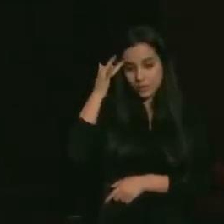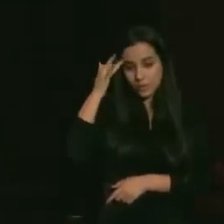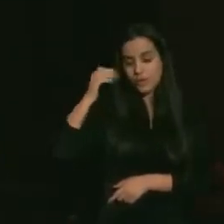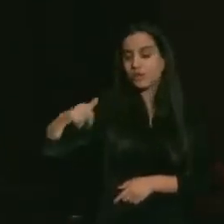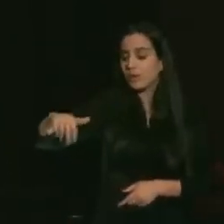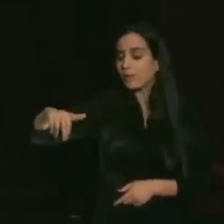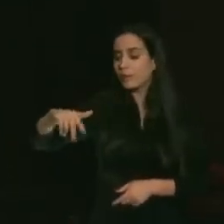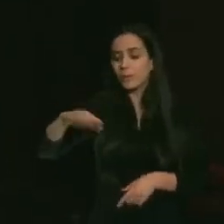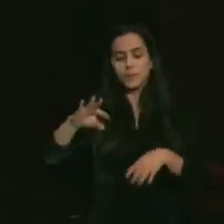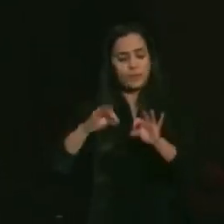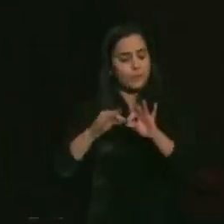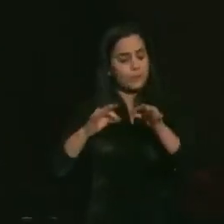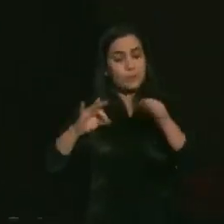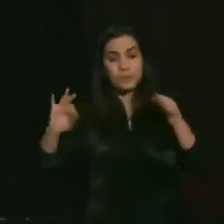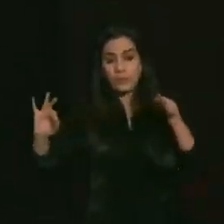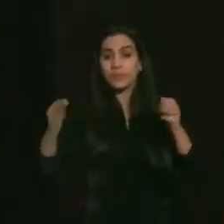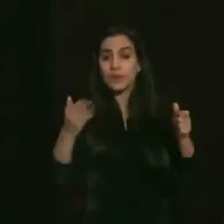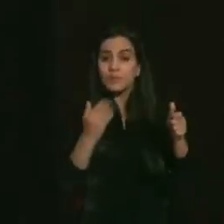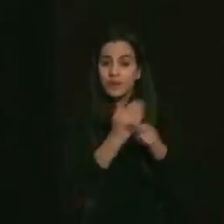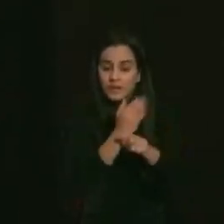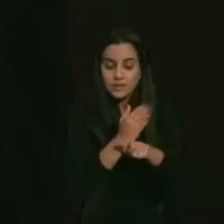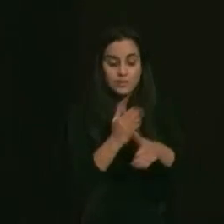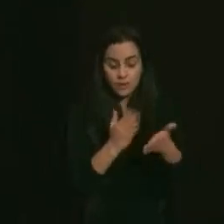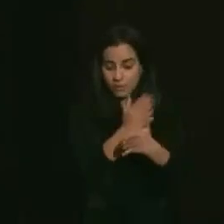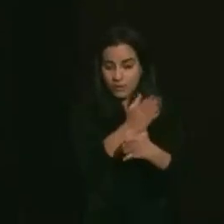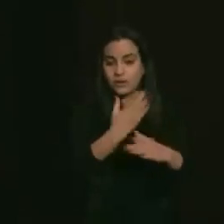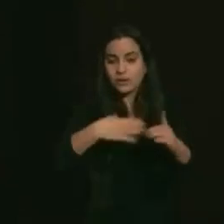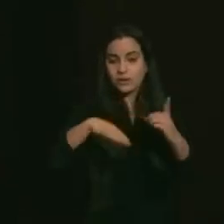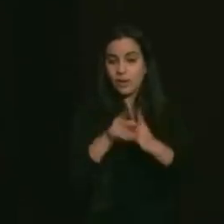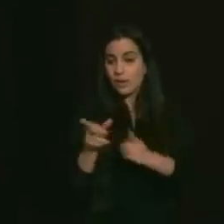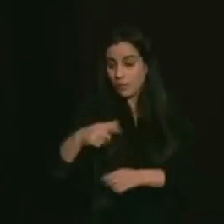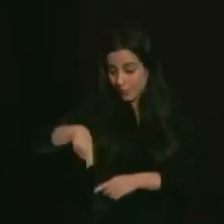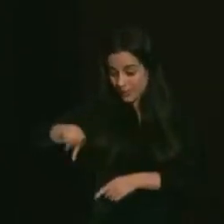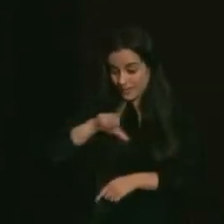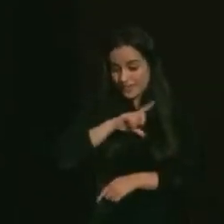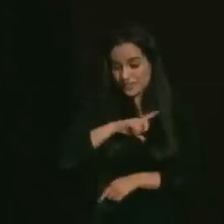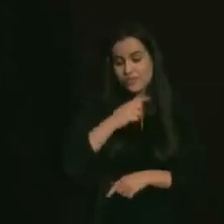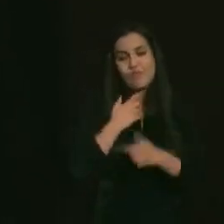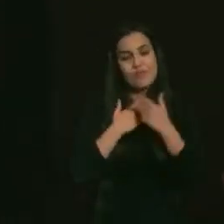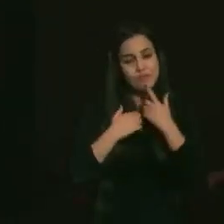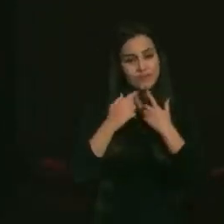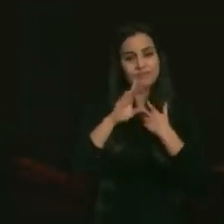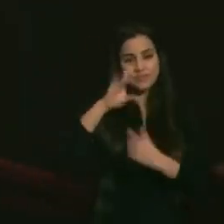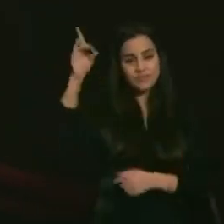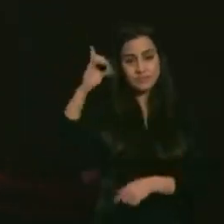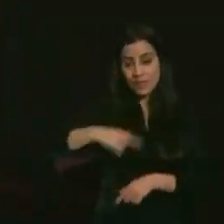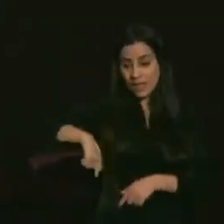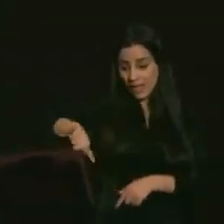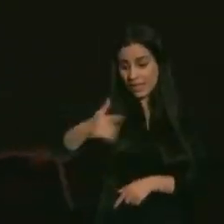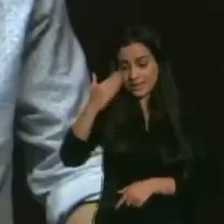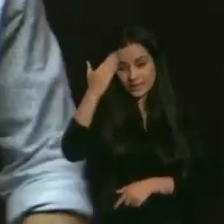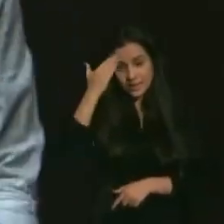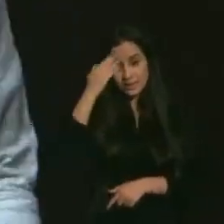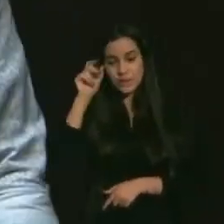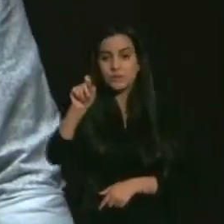quilômetros, para participar, porque eles estavam com fome. Eles sabiam que era sentir